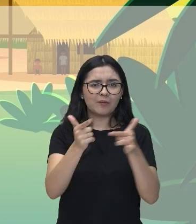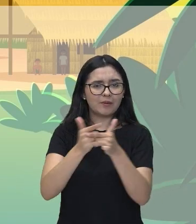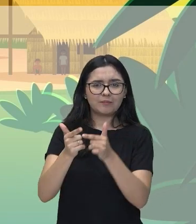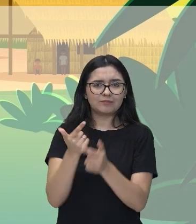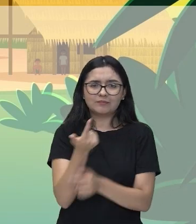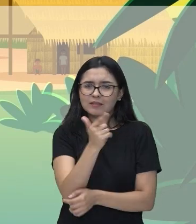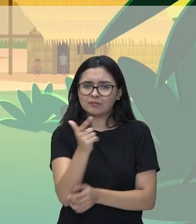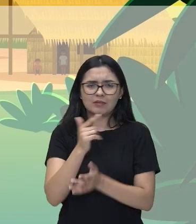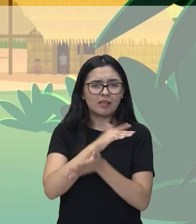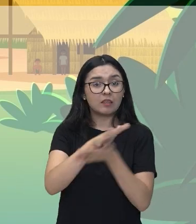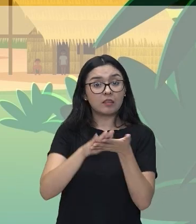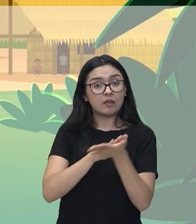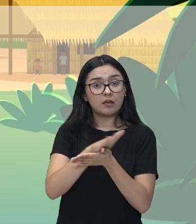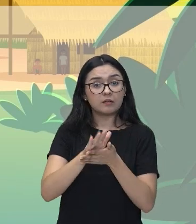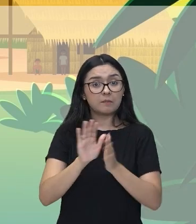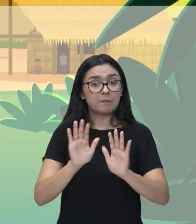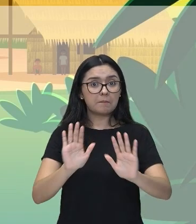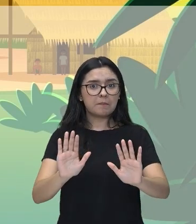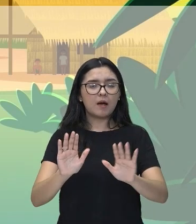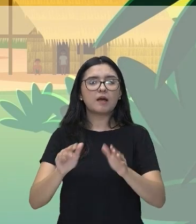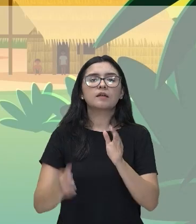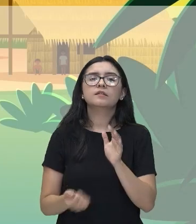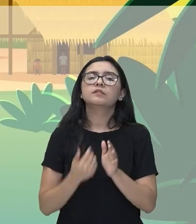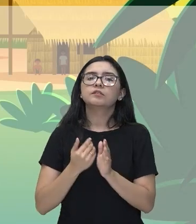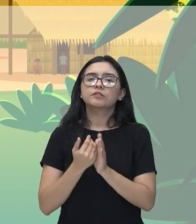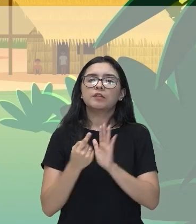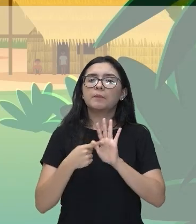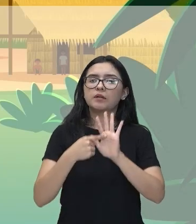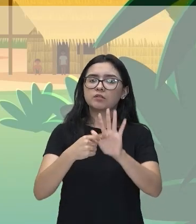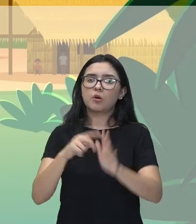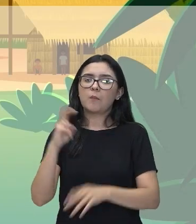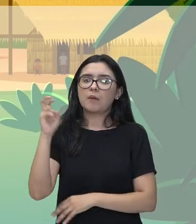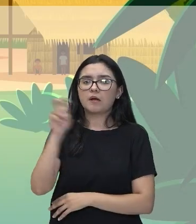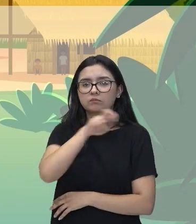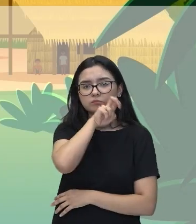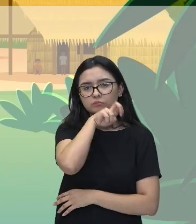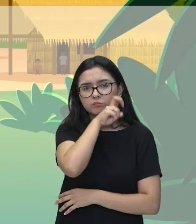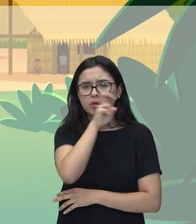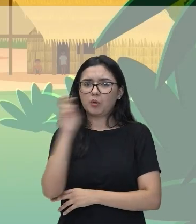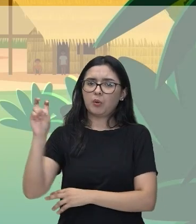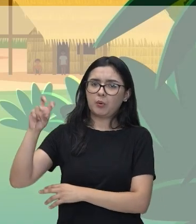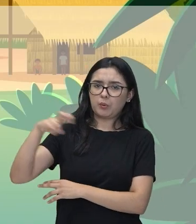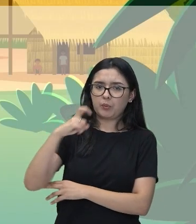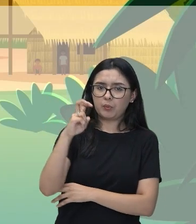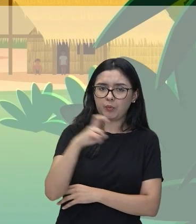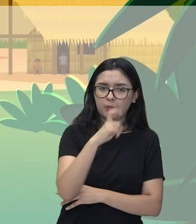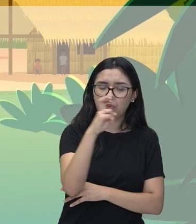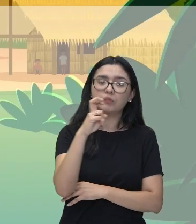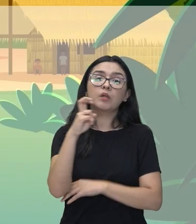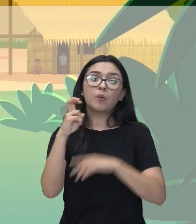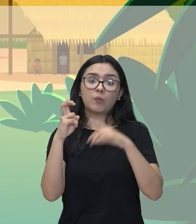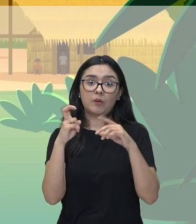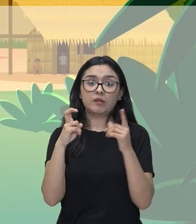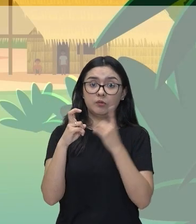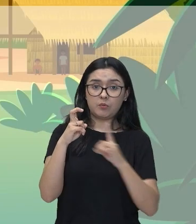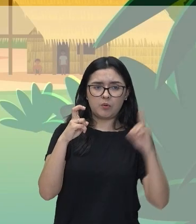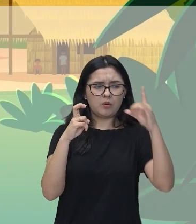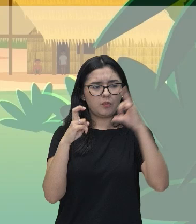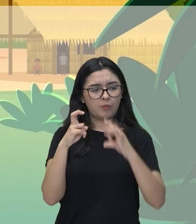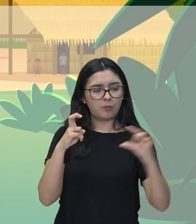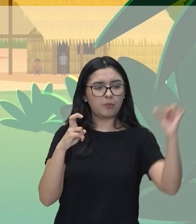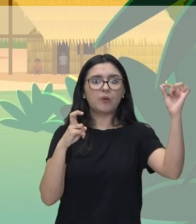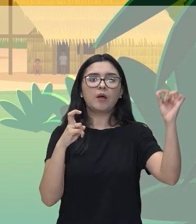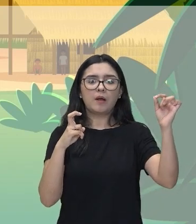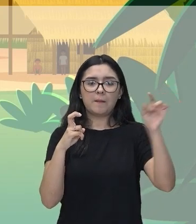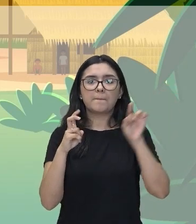hoje. Porém, uma serpente o estragou. Nhamandu se recolheu no céu profundo, mas deixou